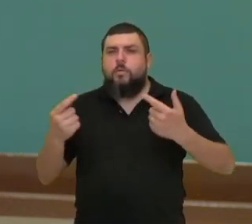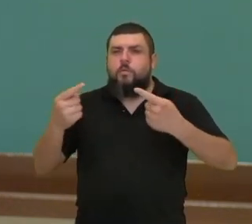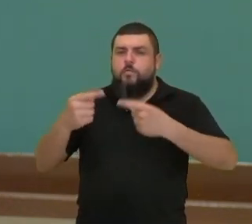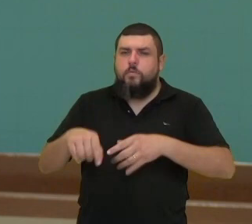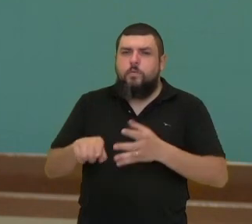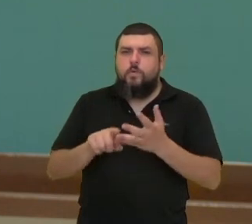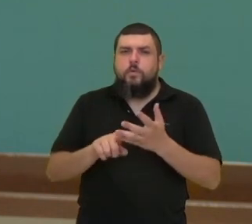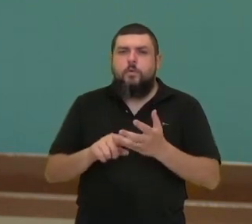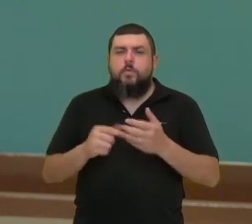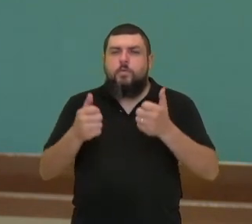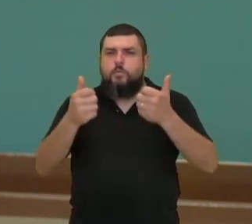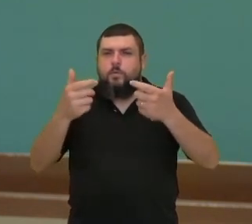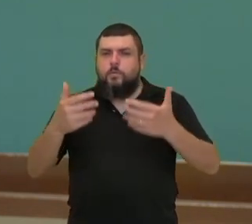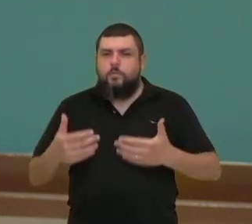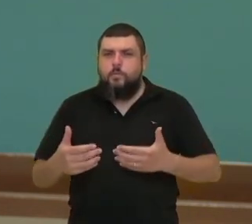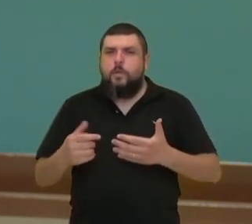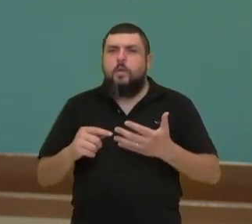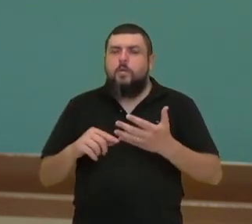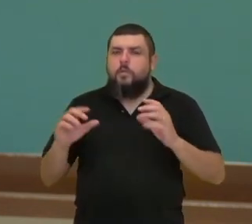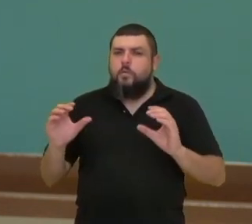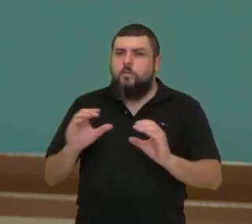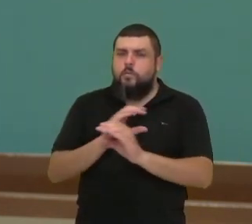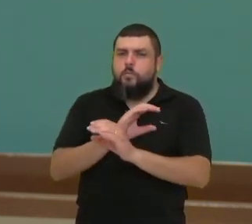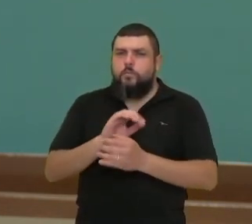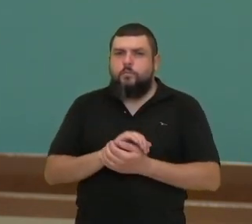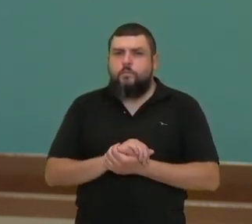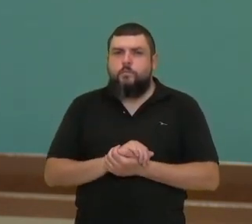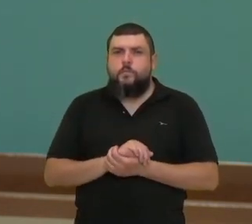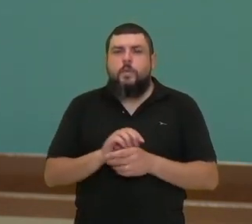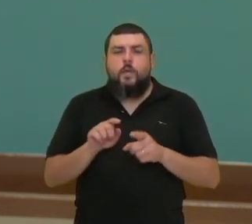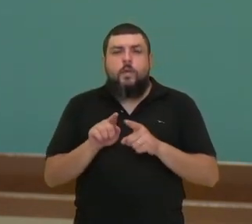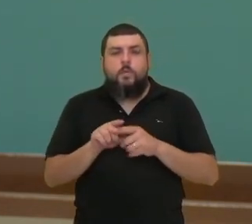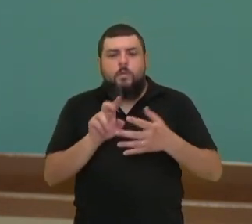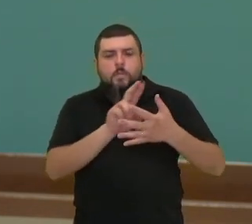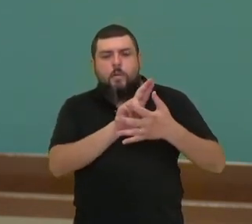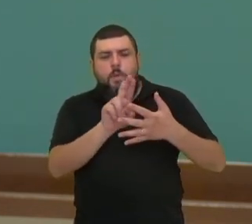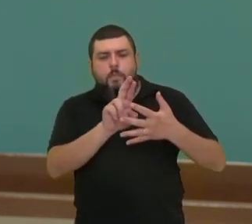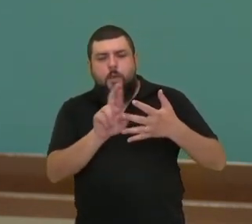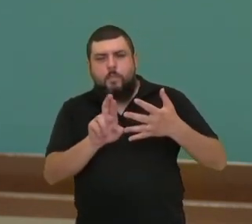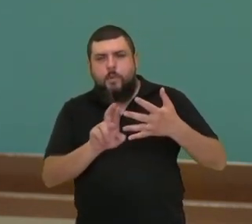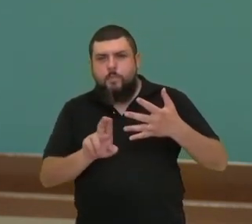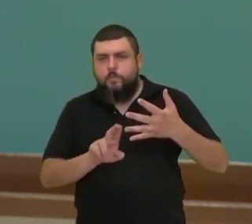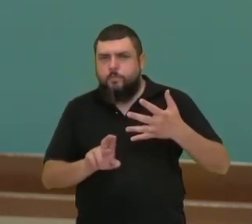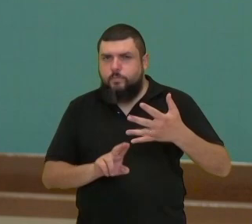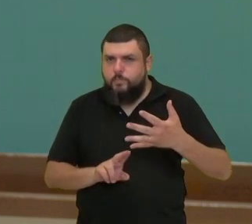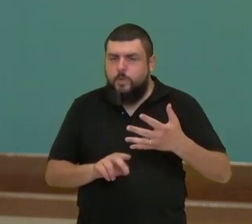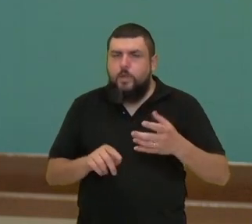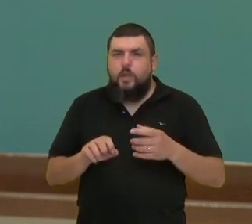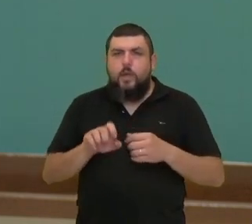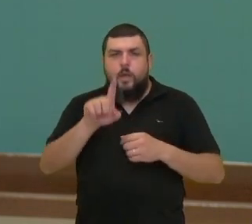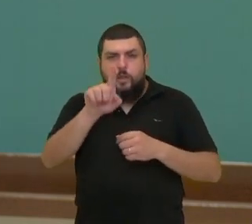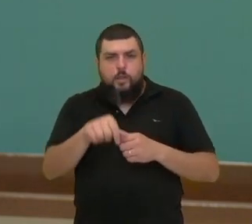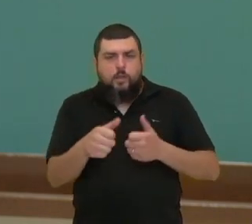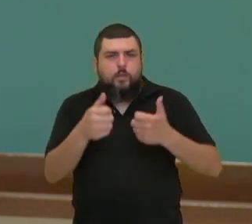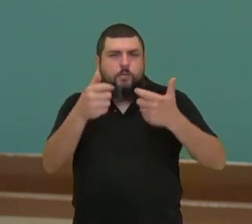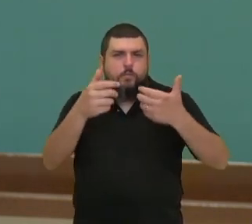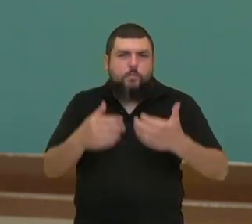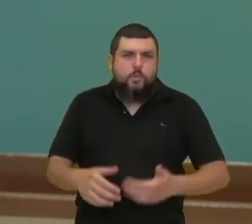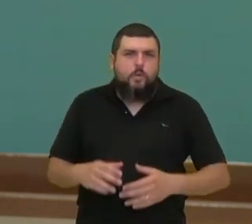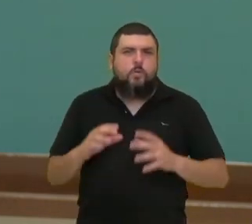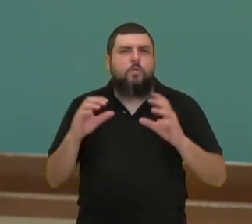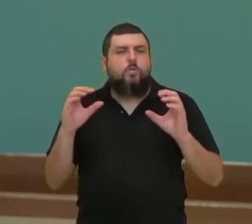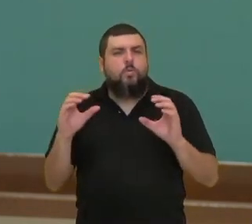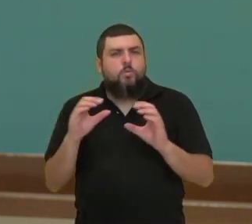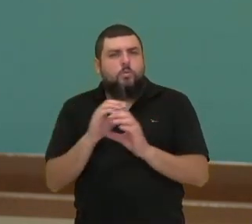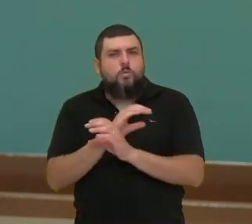as conclusivas. E elas recebem esses nomes aqui porque elas realmente dão ideia de explicação, de conclusão,